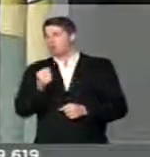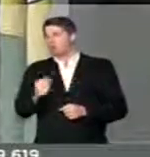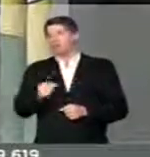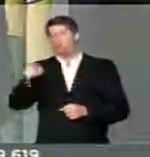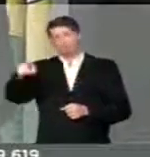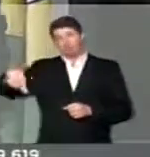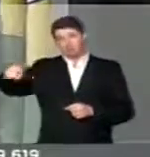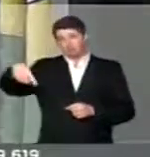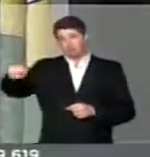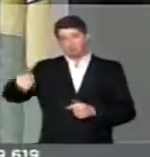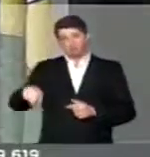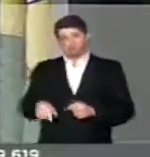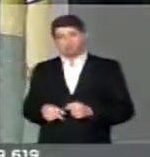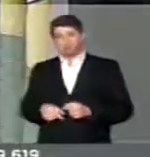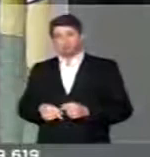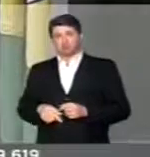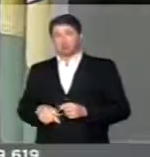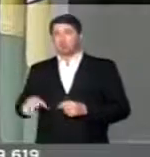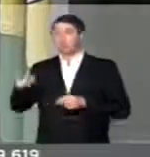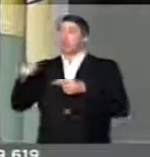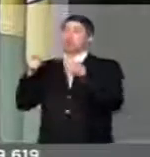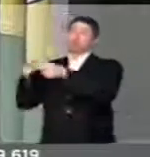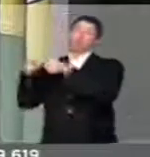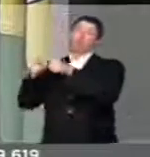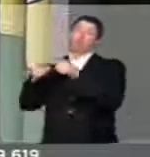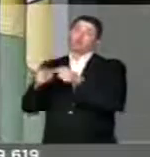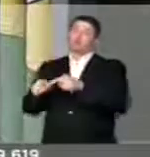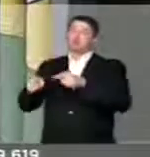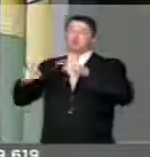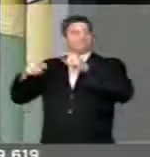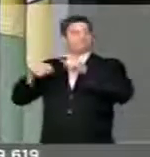são vocês. São vocês